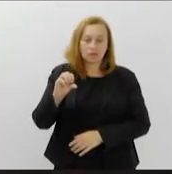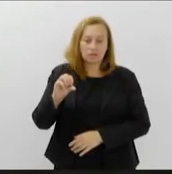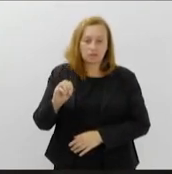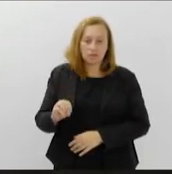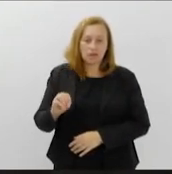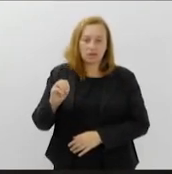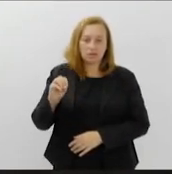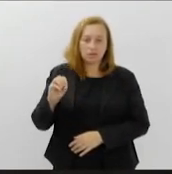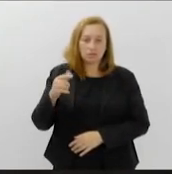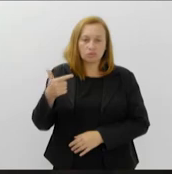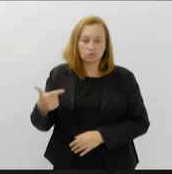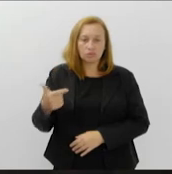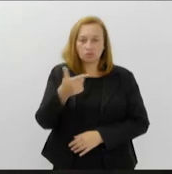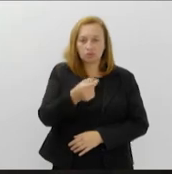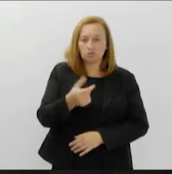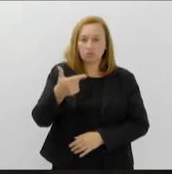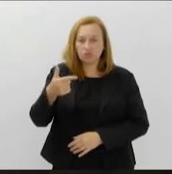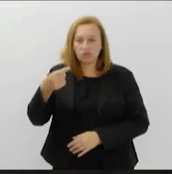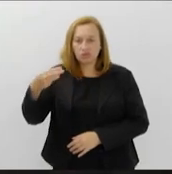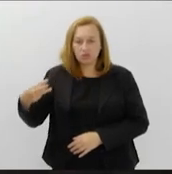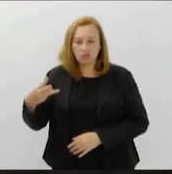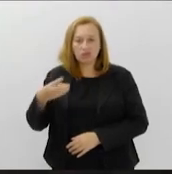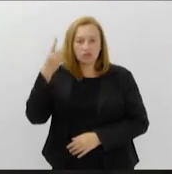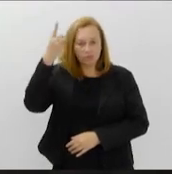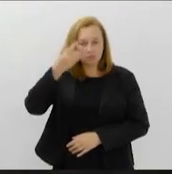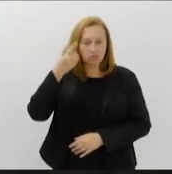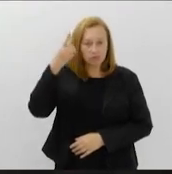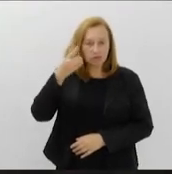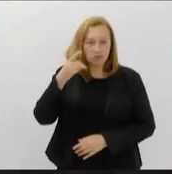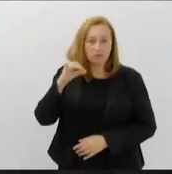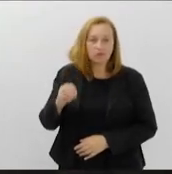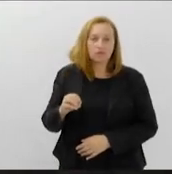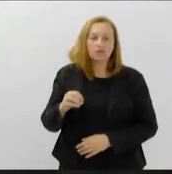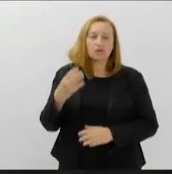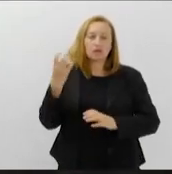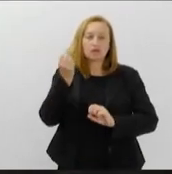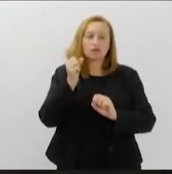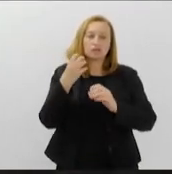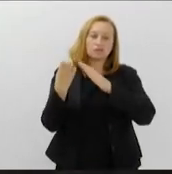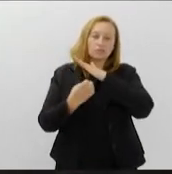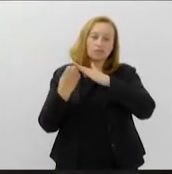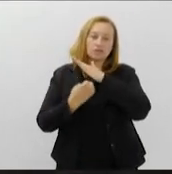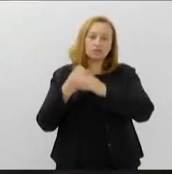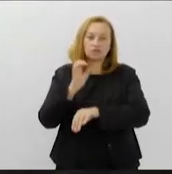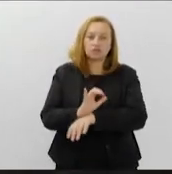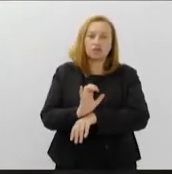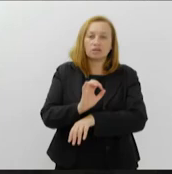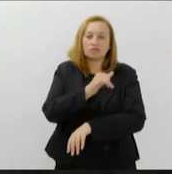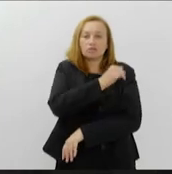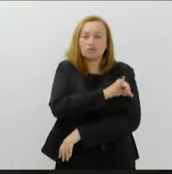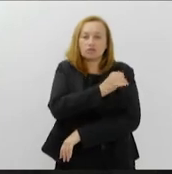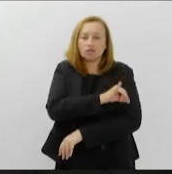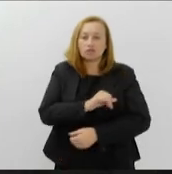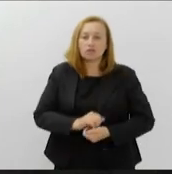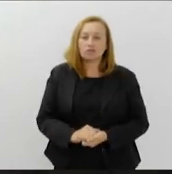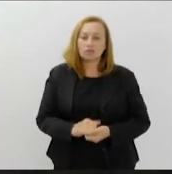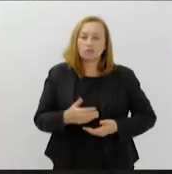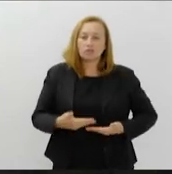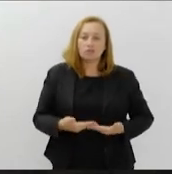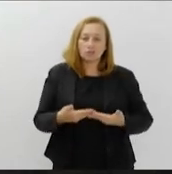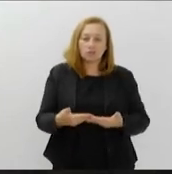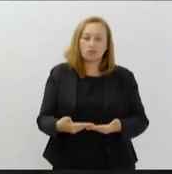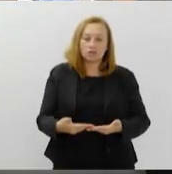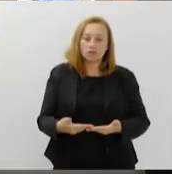402/2023, de autoria do deputado Luiz Cláudio Ribeiro, que determina que as empresas de grande porte do Estado do Rio de Janeiro ofereçam aos